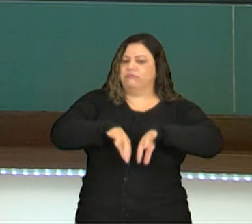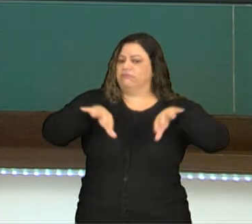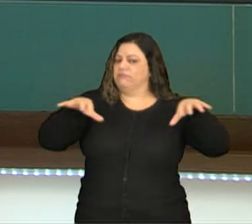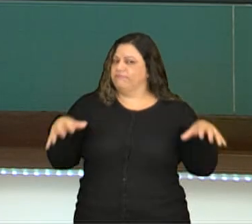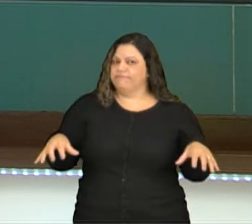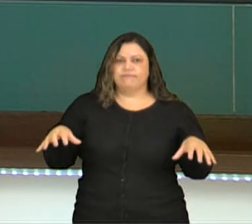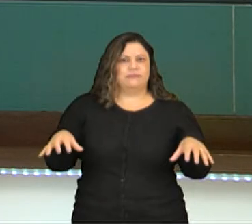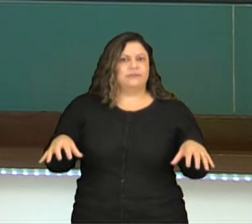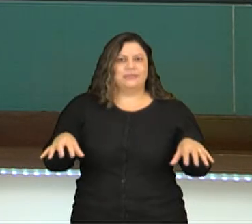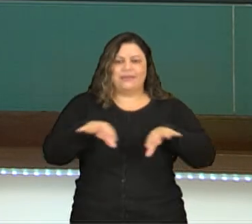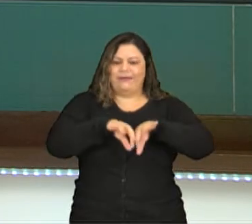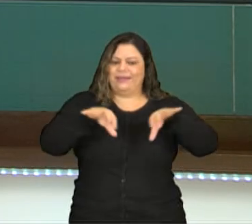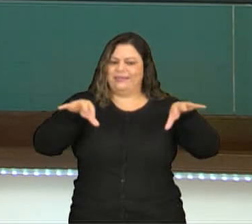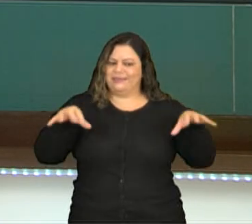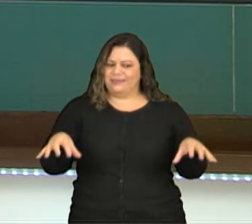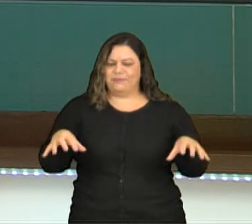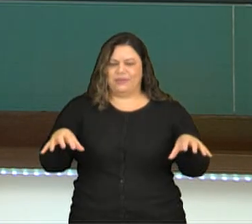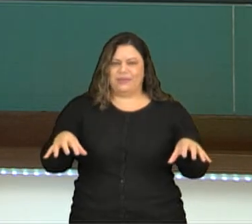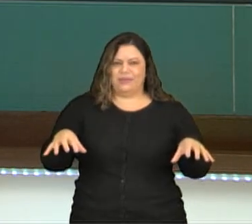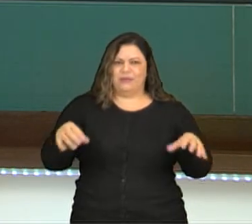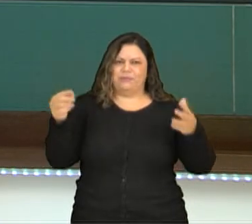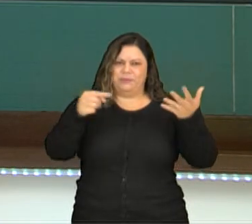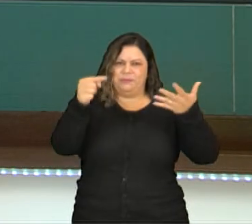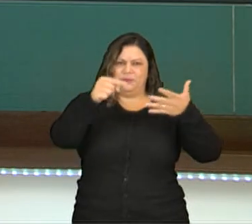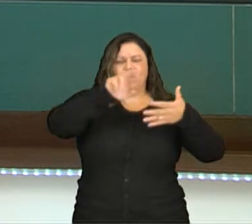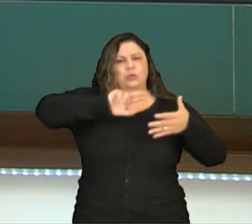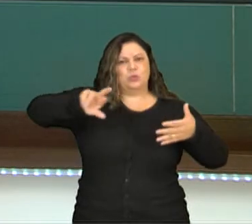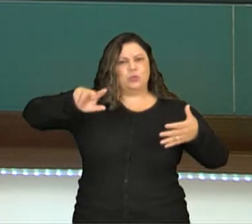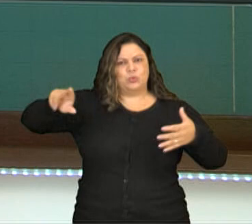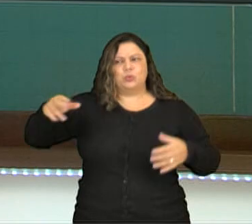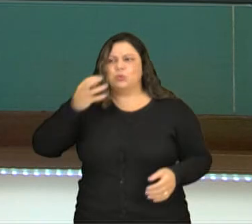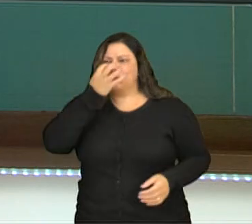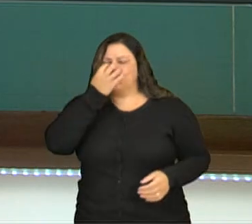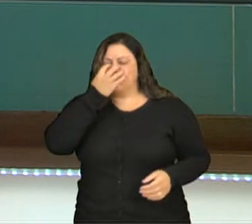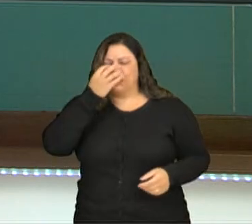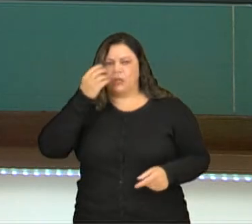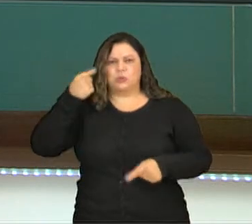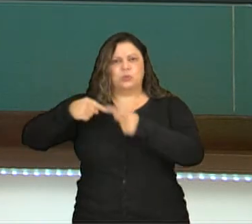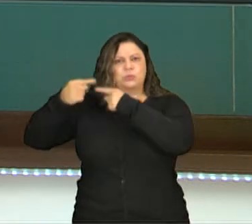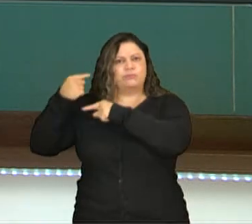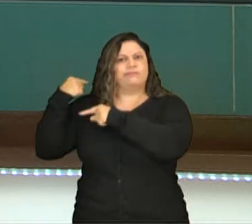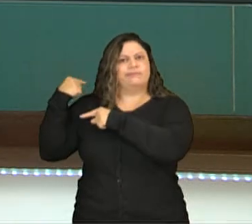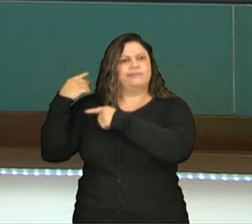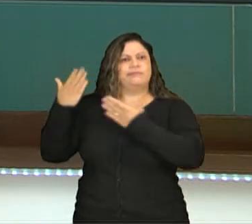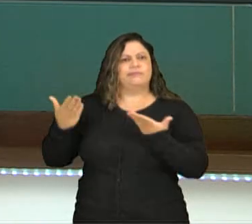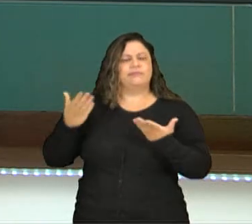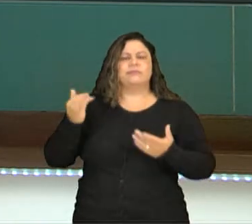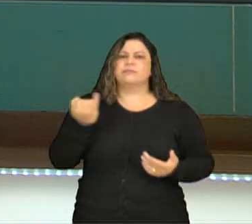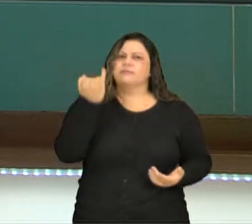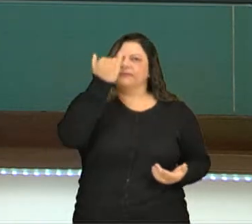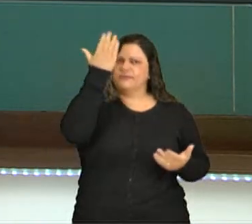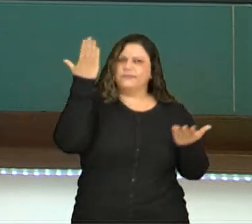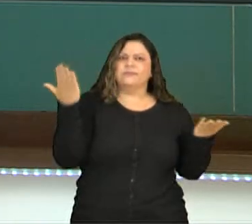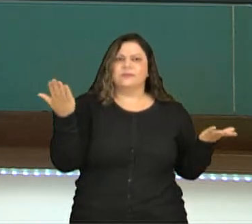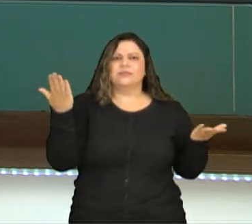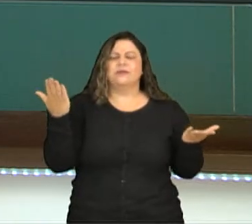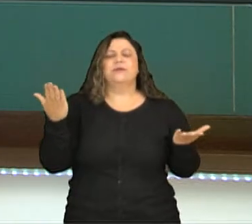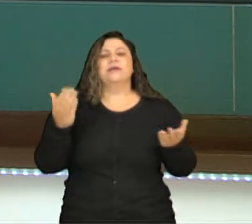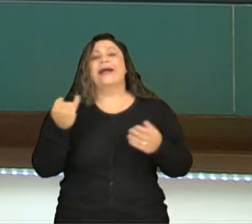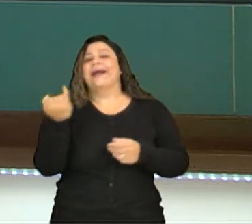separada por conta dos outros cachorros ou por conta de uma transcendentalidade? Essa é uma questão muito importante que